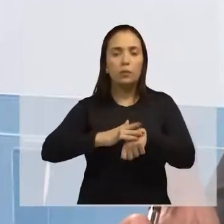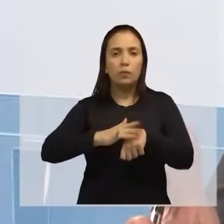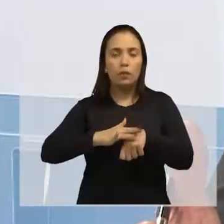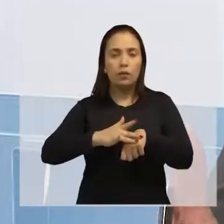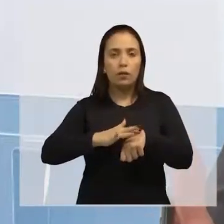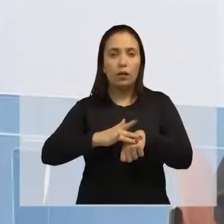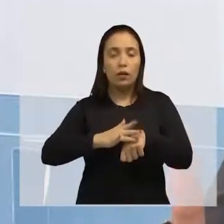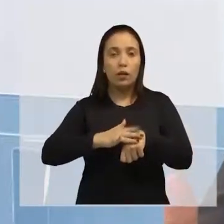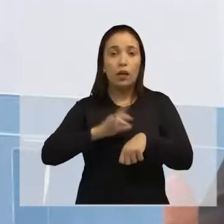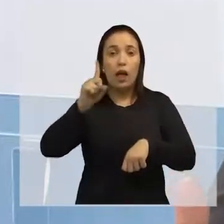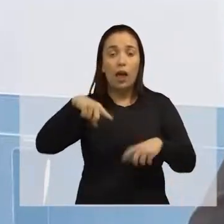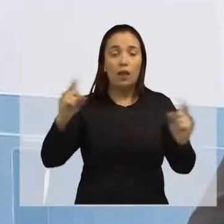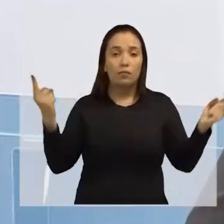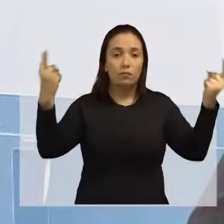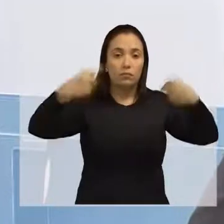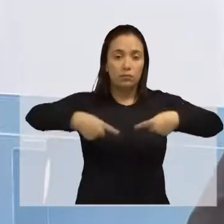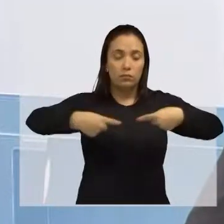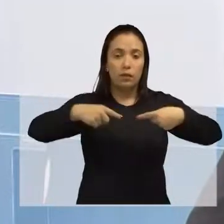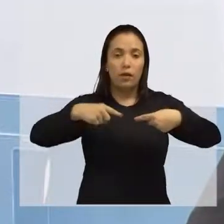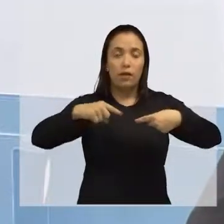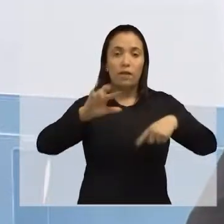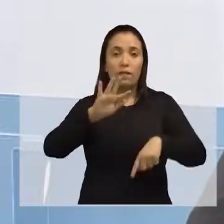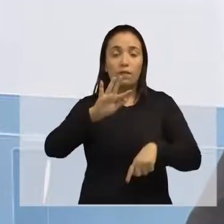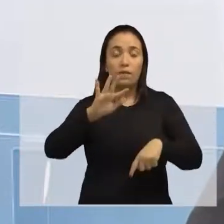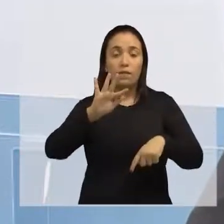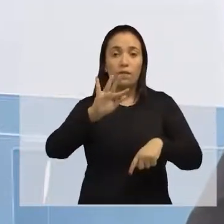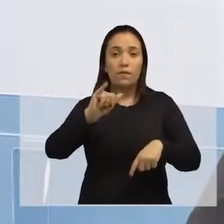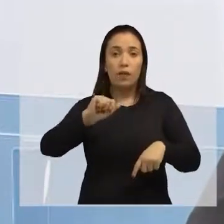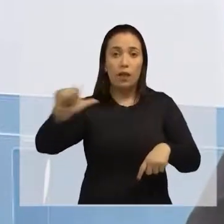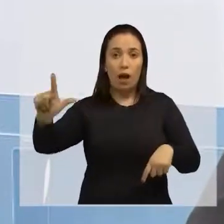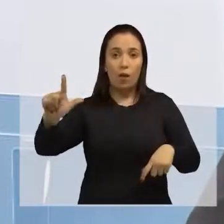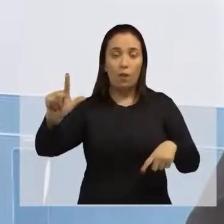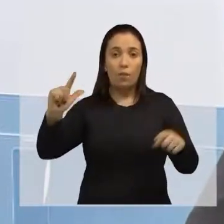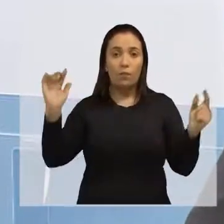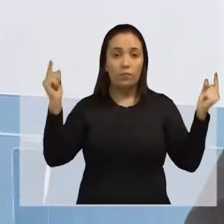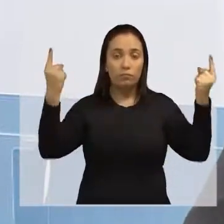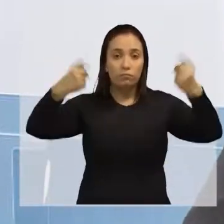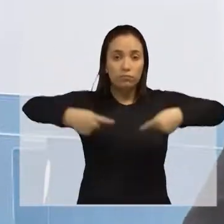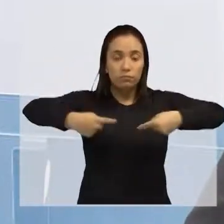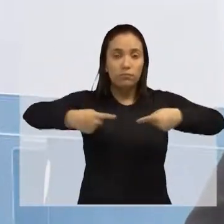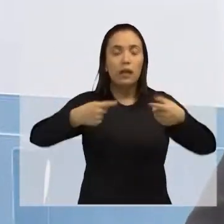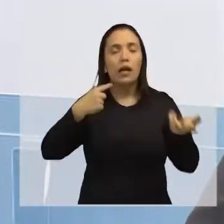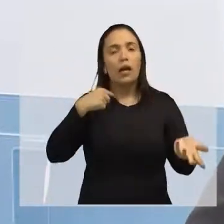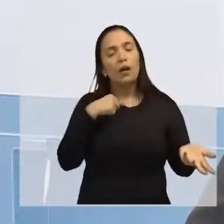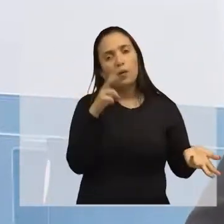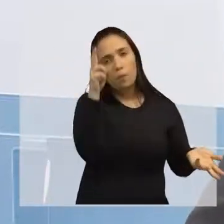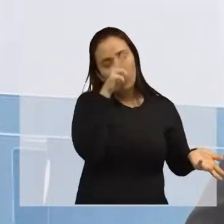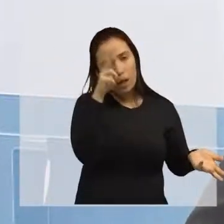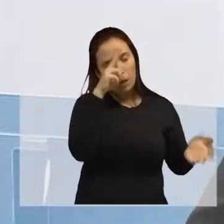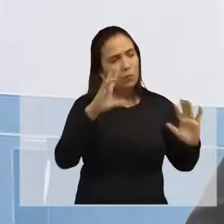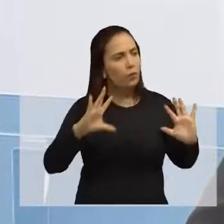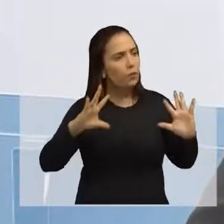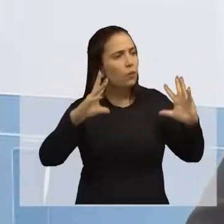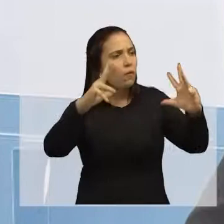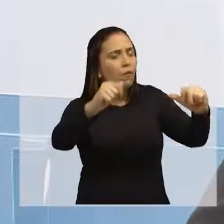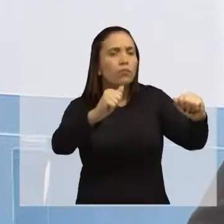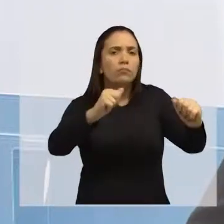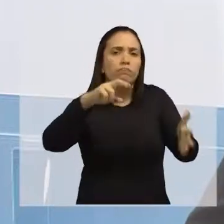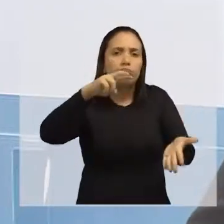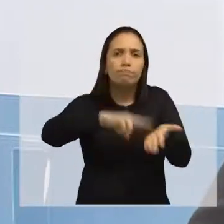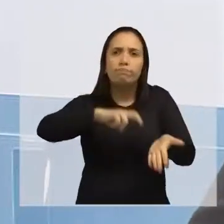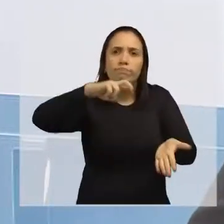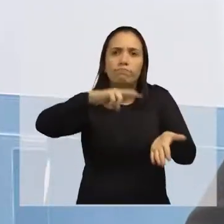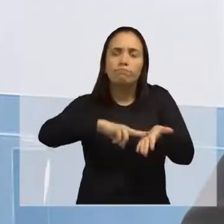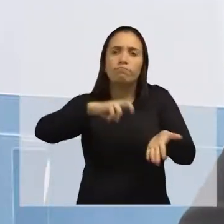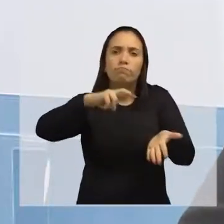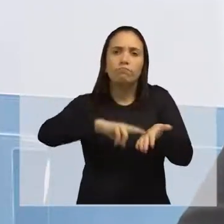gente era campeão, chegou lá como campeão. Eu me lembro, Luiz, era uma festa os treinos da seleção, tudo